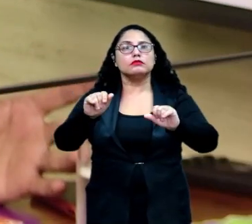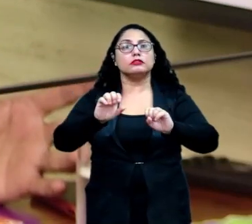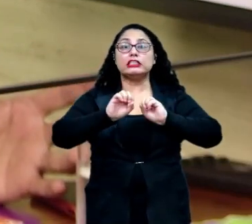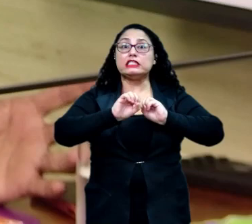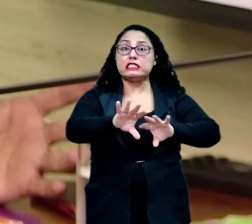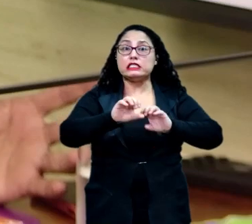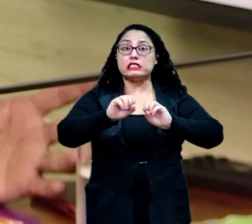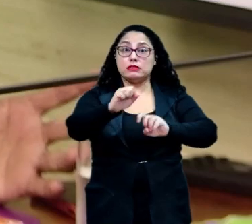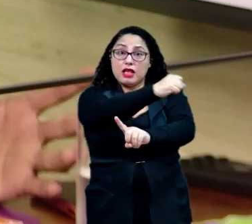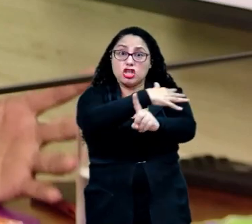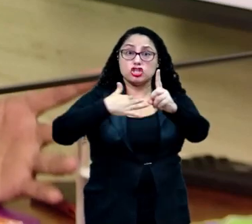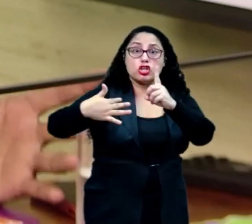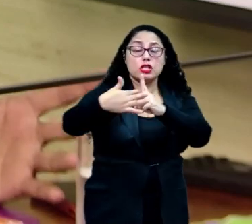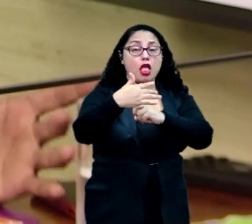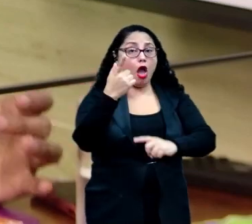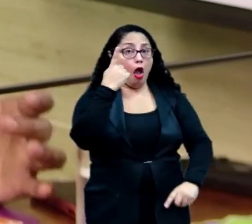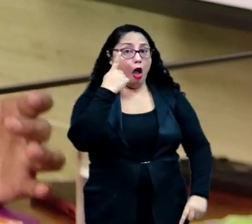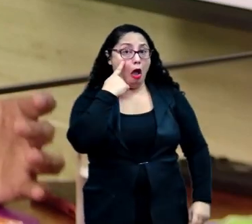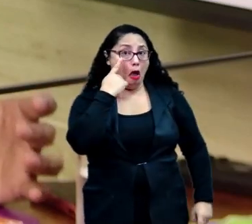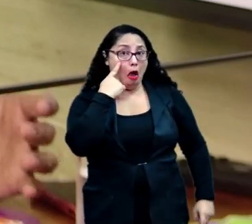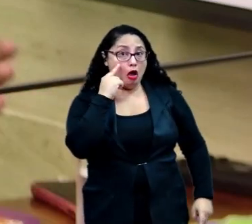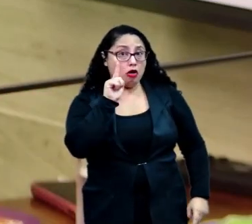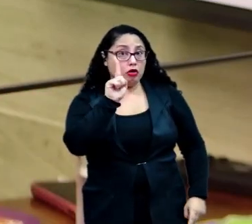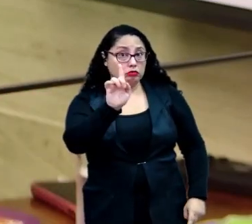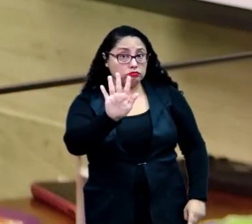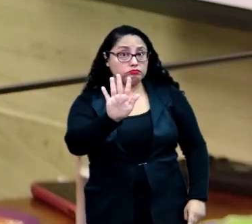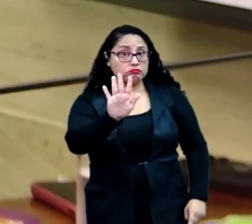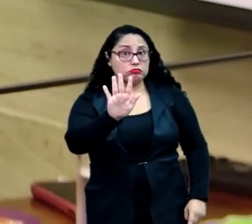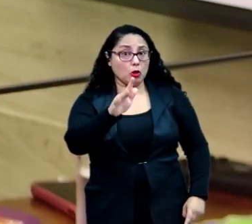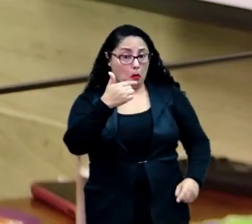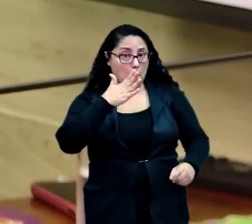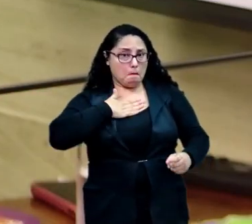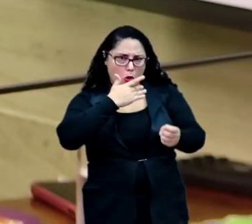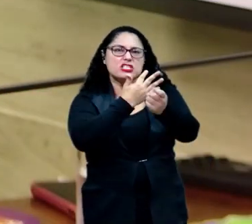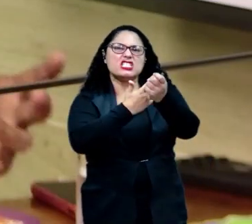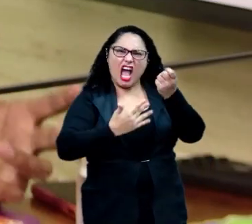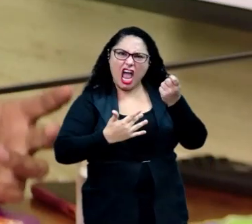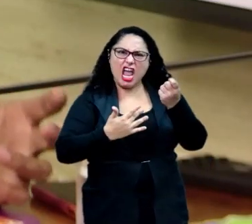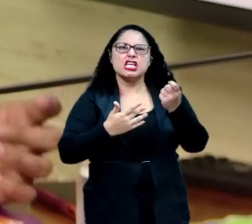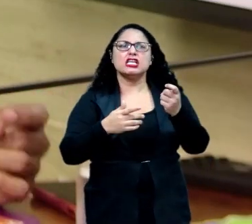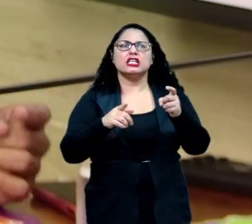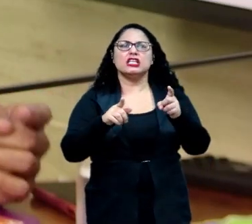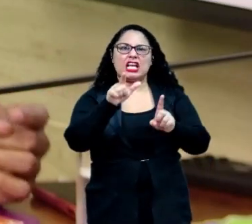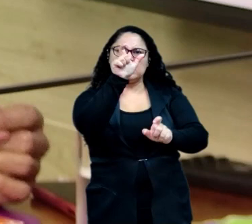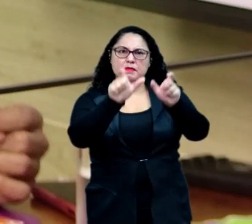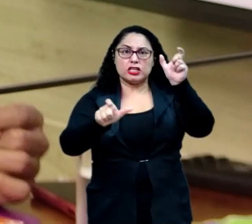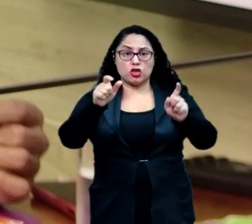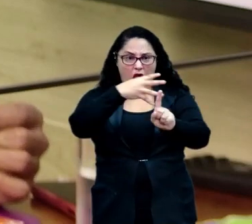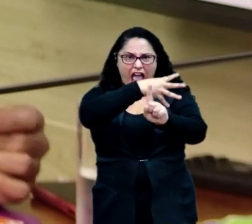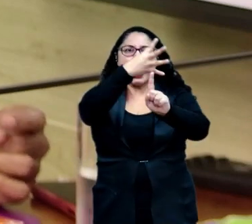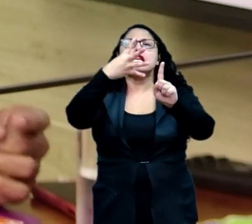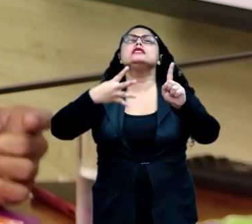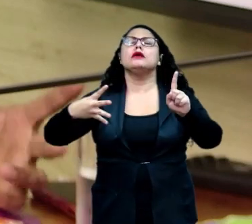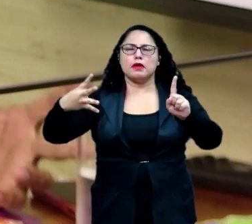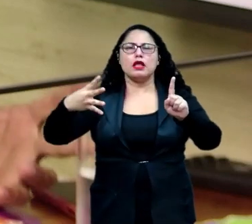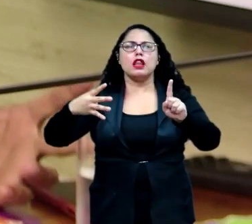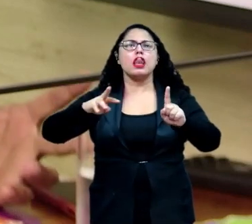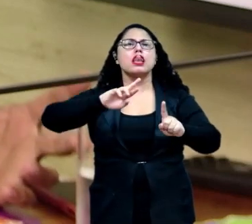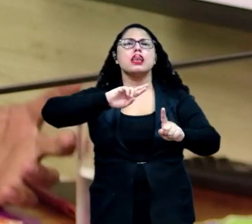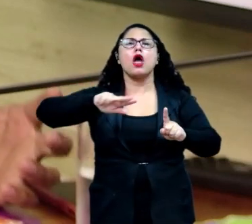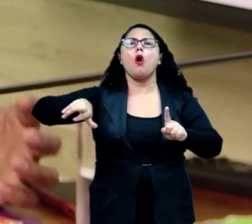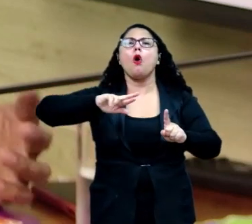para a sociedade que, olha, o meu sangue, o sangue das pessoas LGBTs não